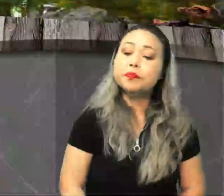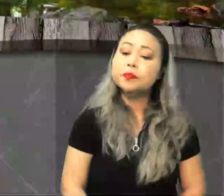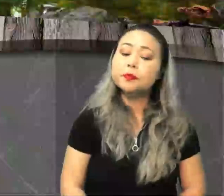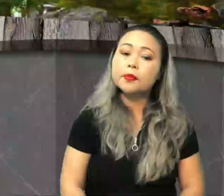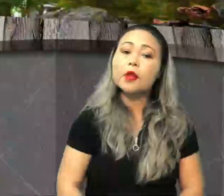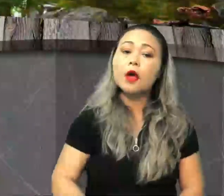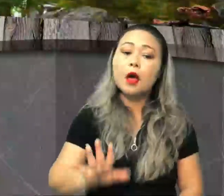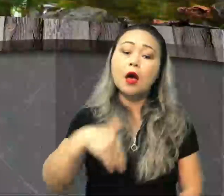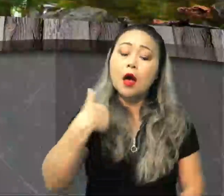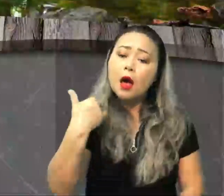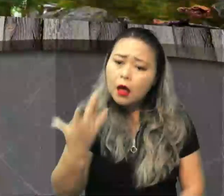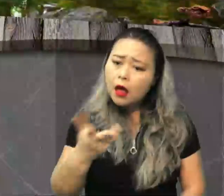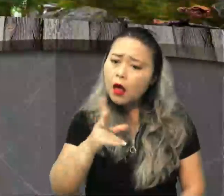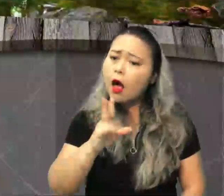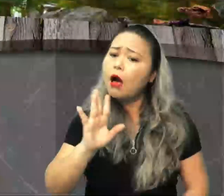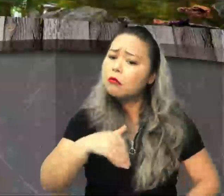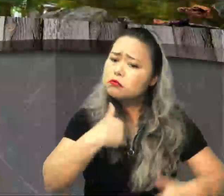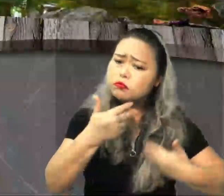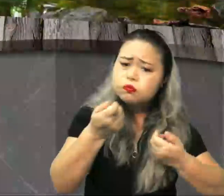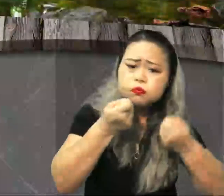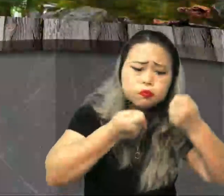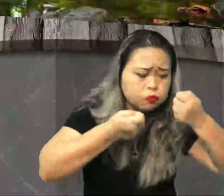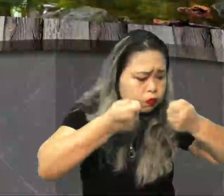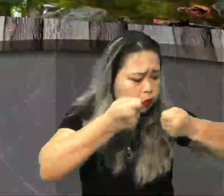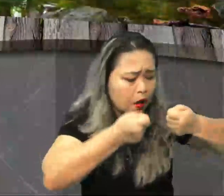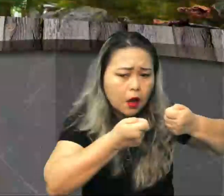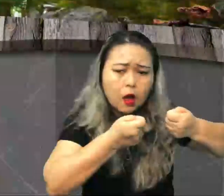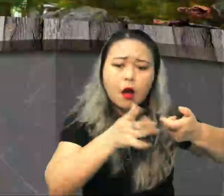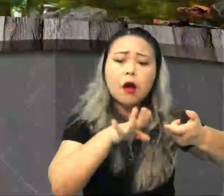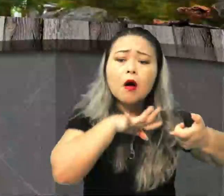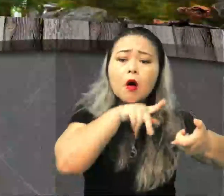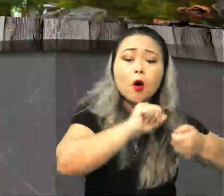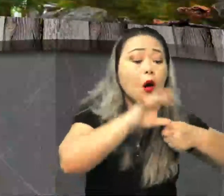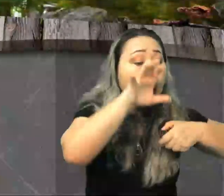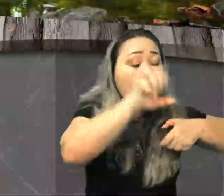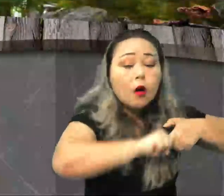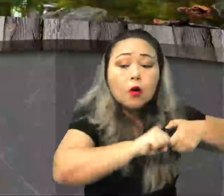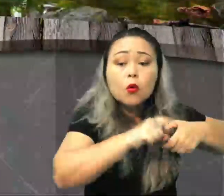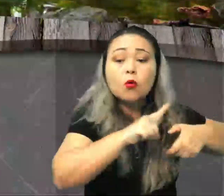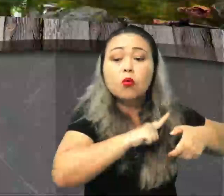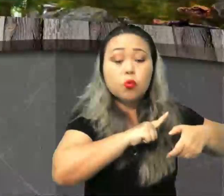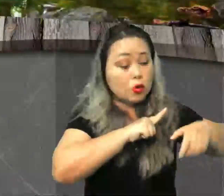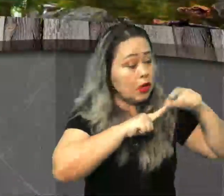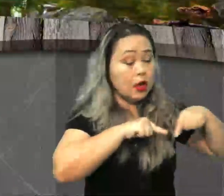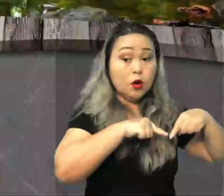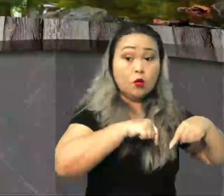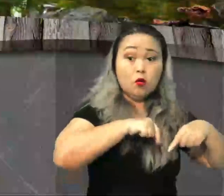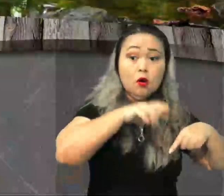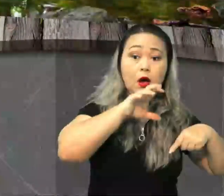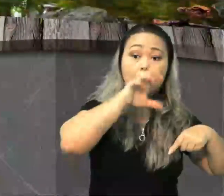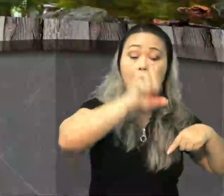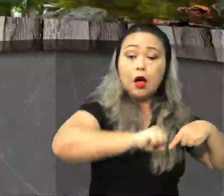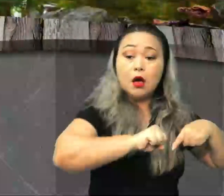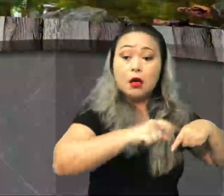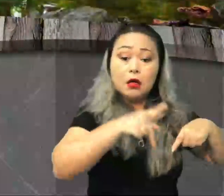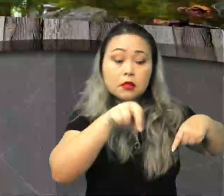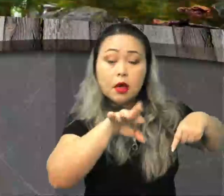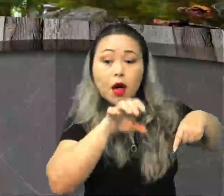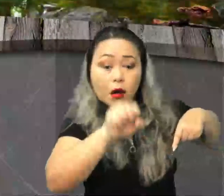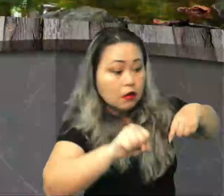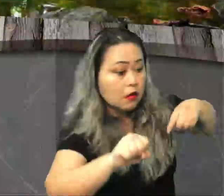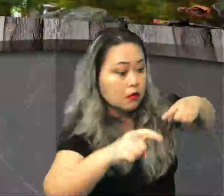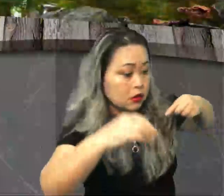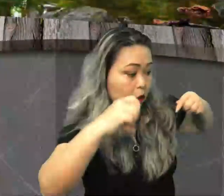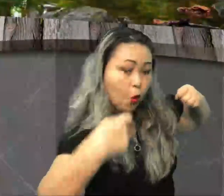tá? Que vão fazendo o controle. Quando o animal serve de alimento para outro, quando você tem um predador e você tem a presa, você tem um